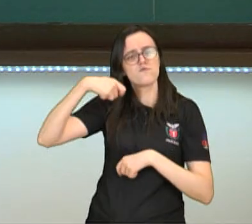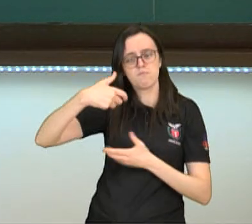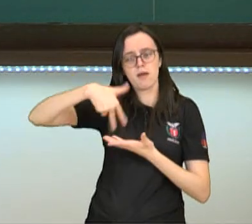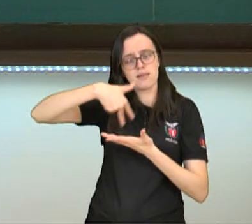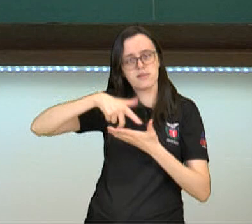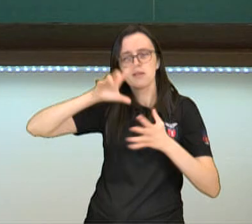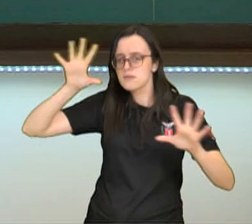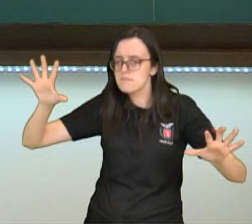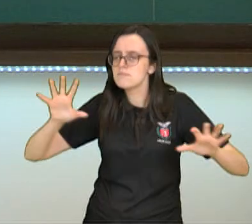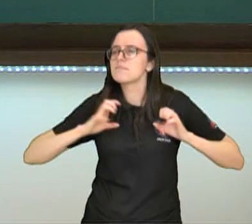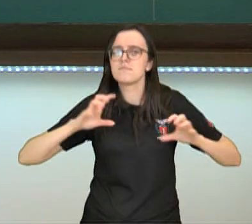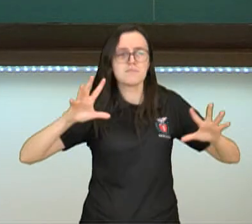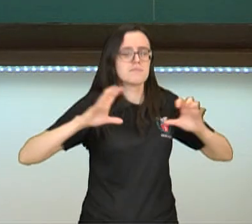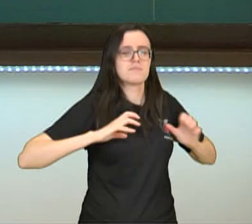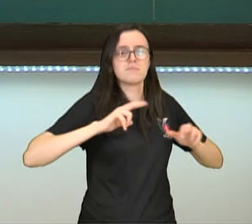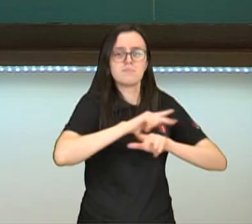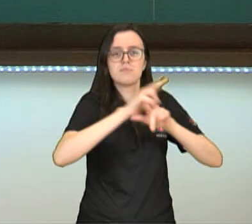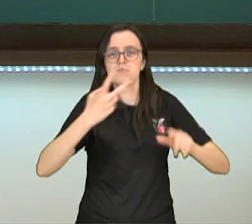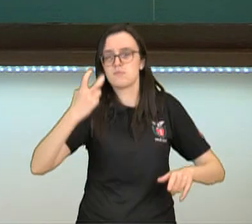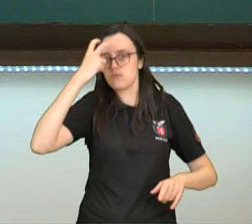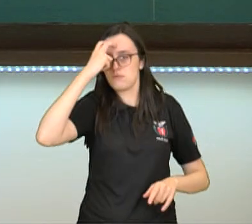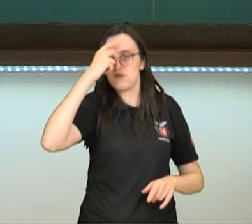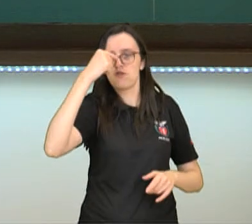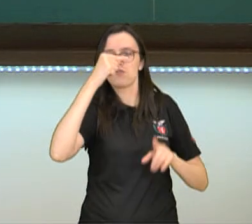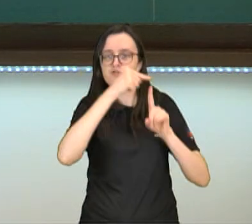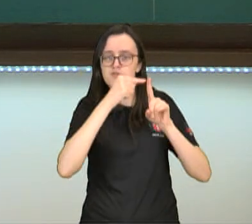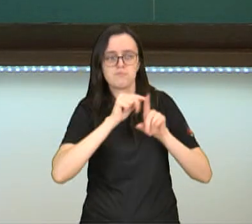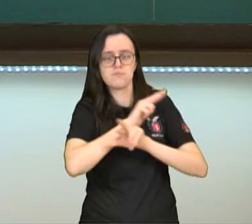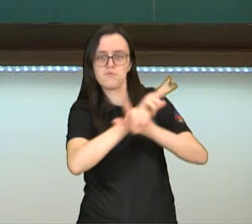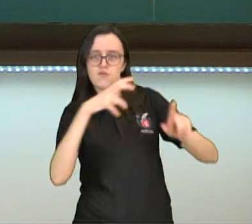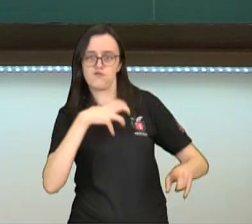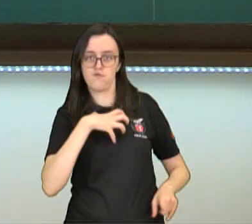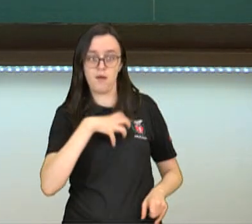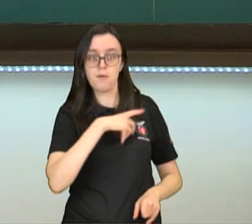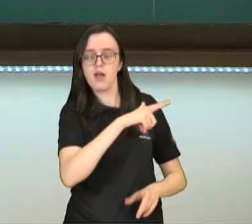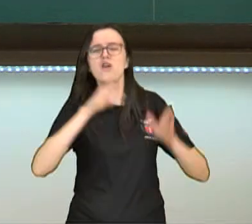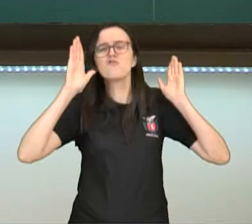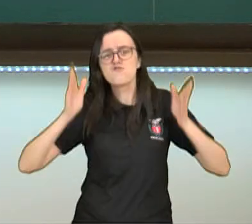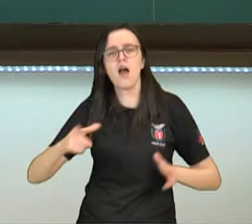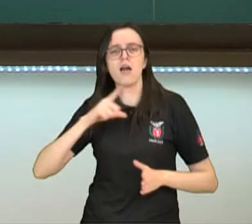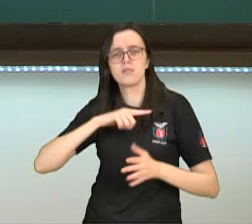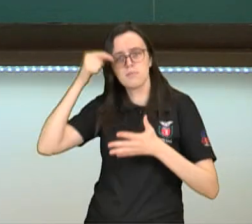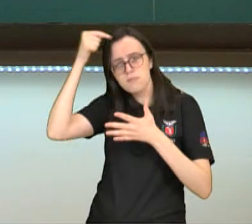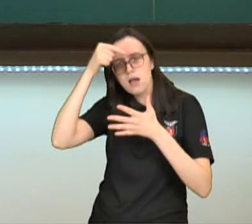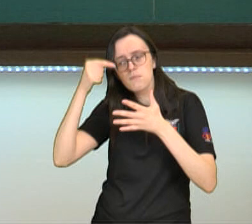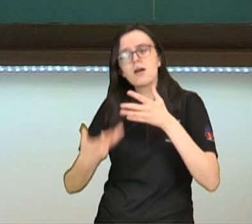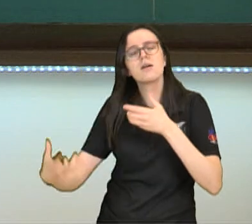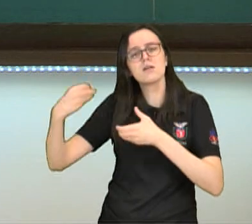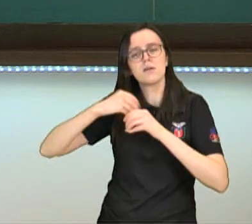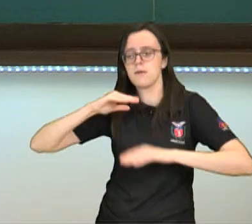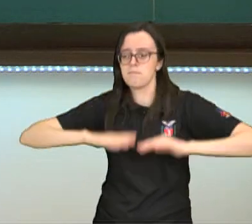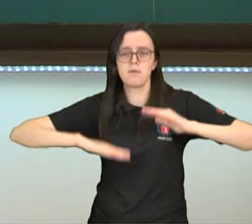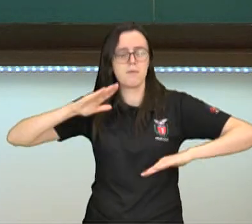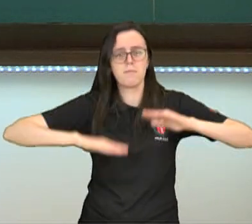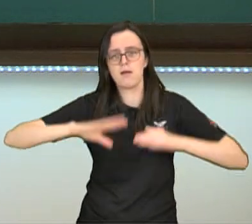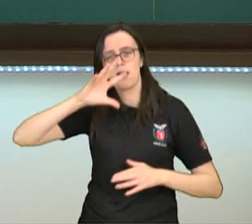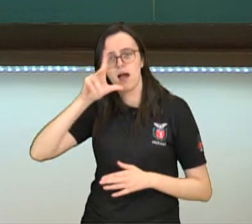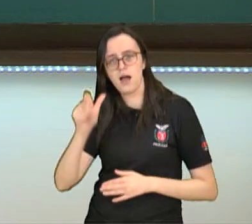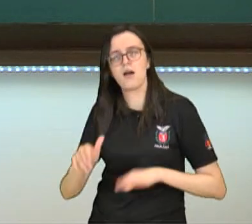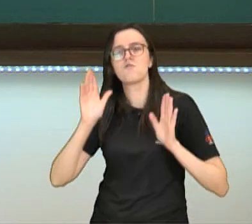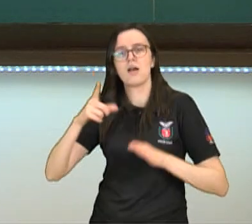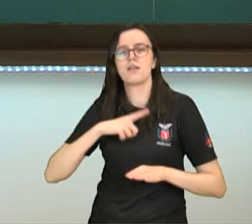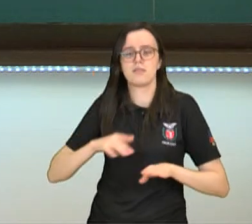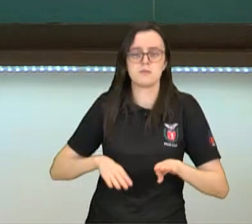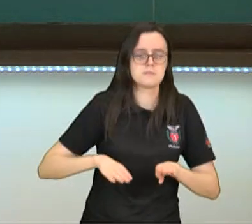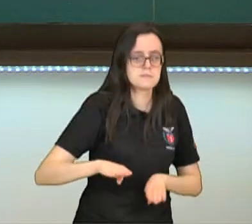ser incorporada em diferentes culturas de diferentes formas. Eles já tinham esses elementos dos tambores africanos, do